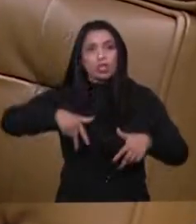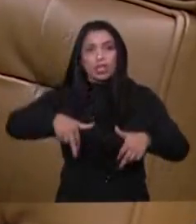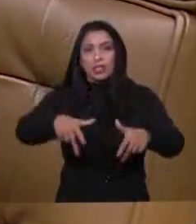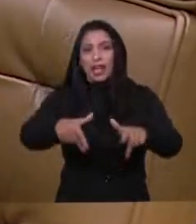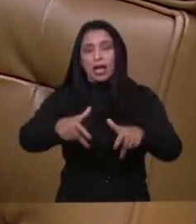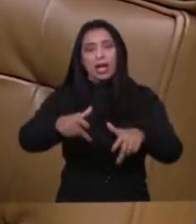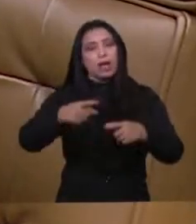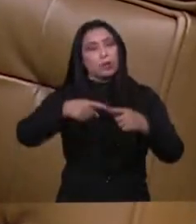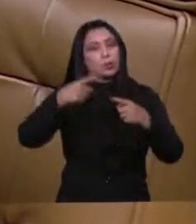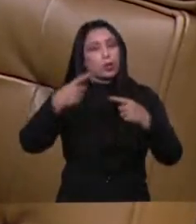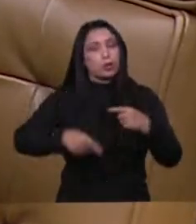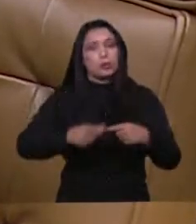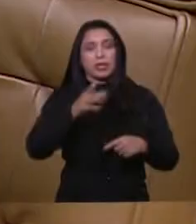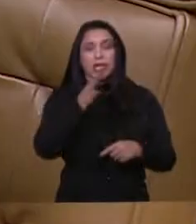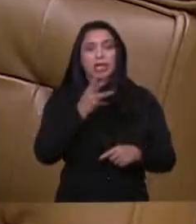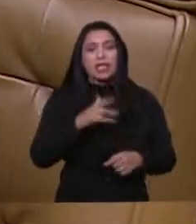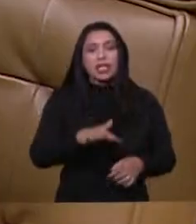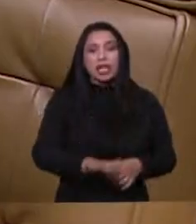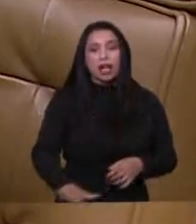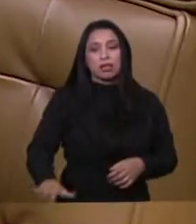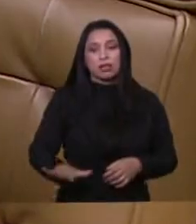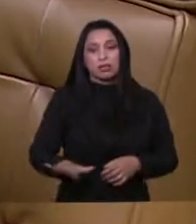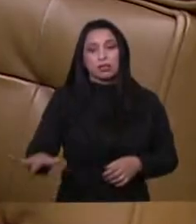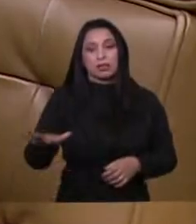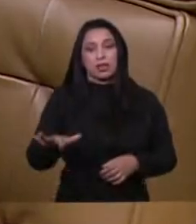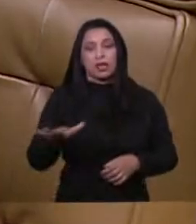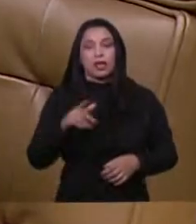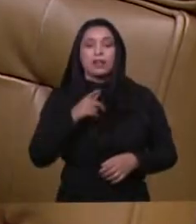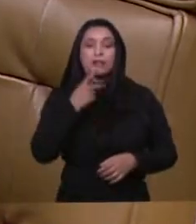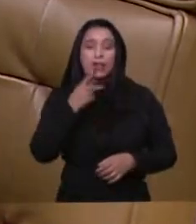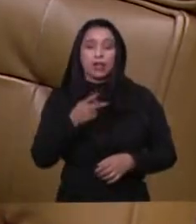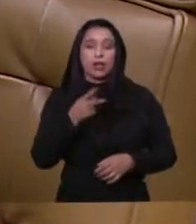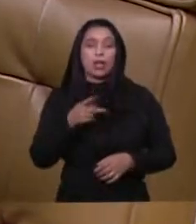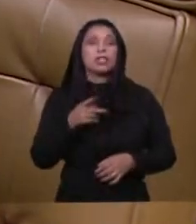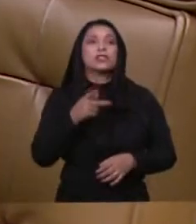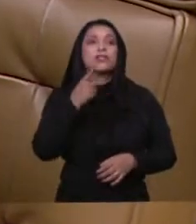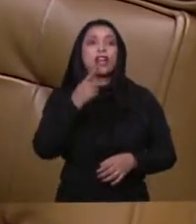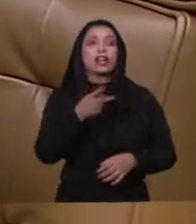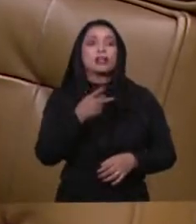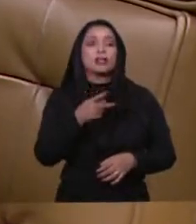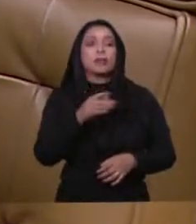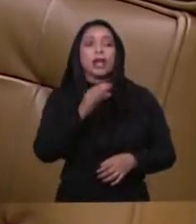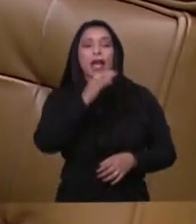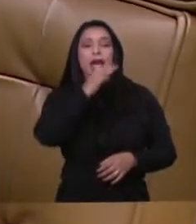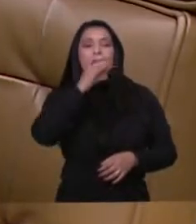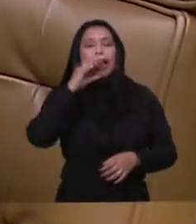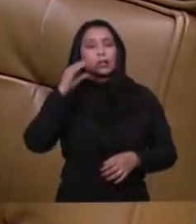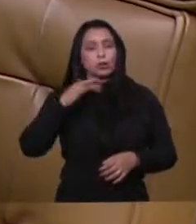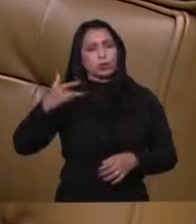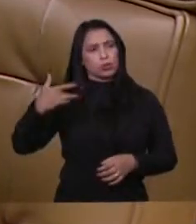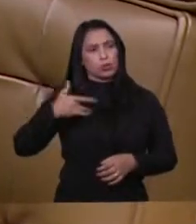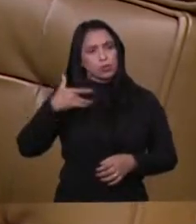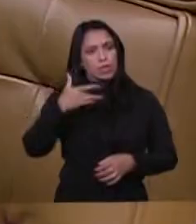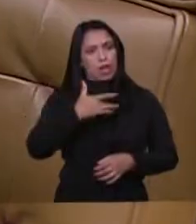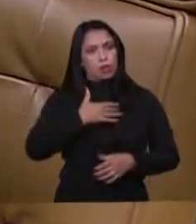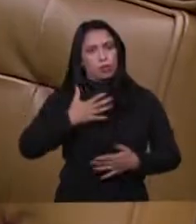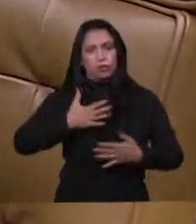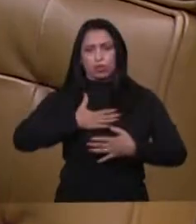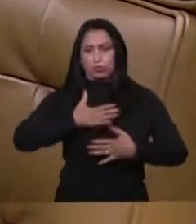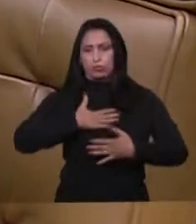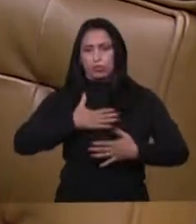crianças, além de solicitarem, como já foi dito aqui, a presença de adultos em boa condição